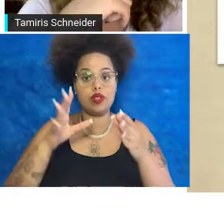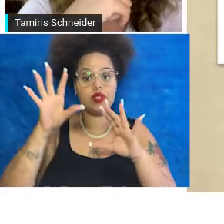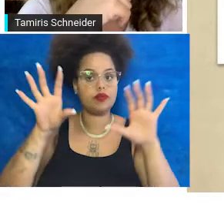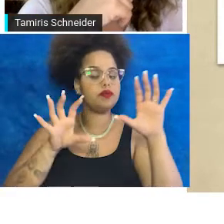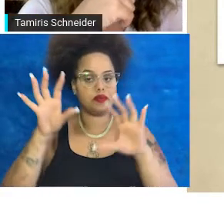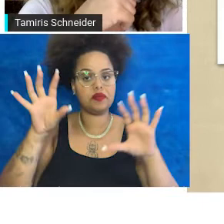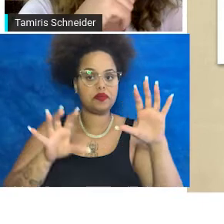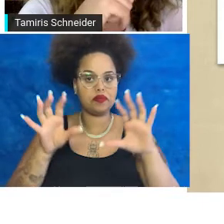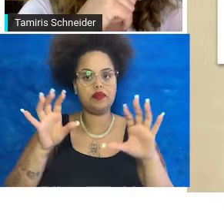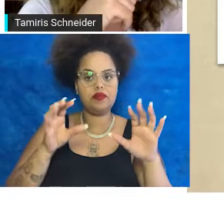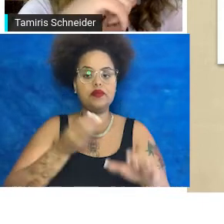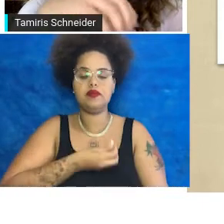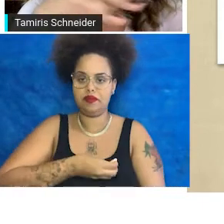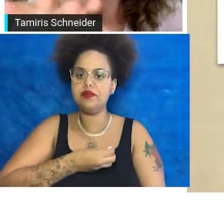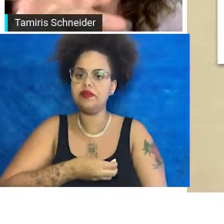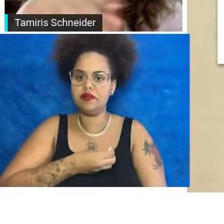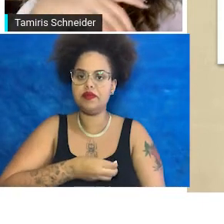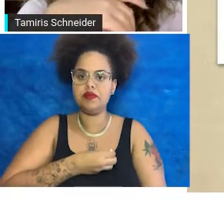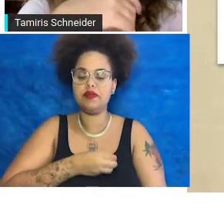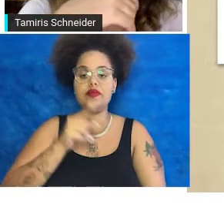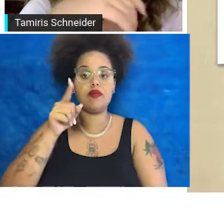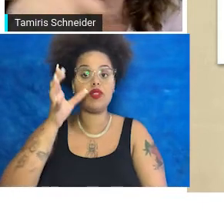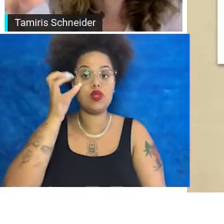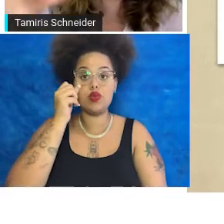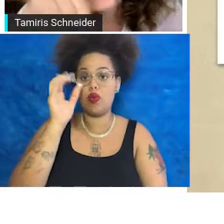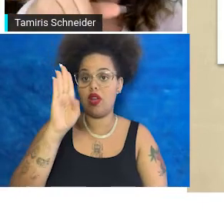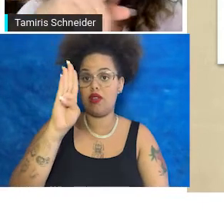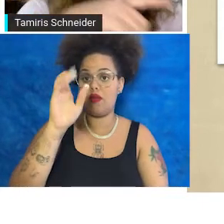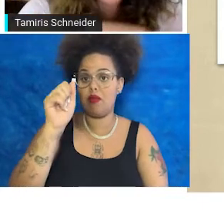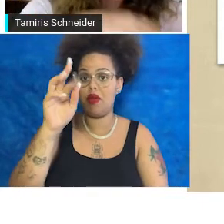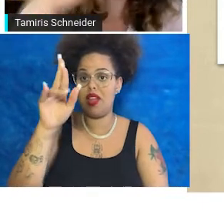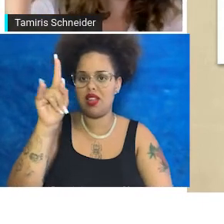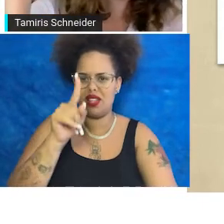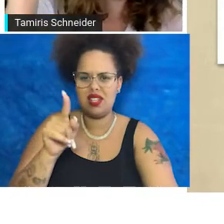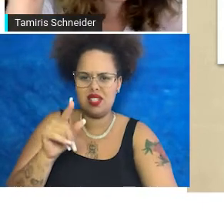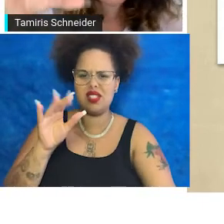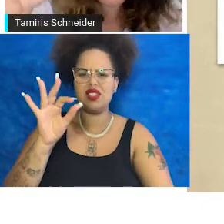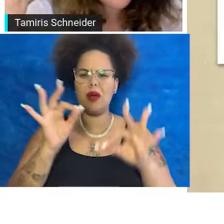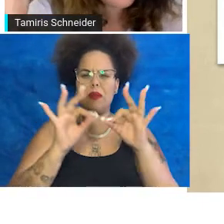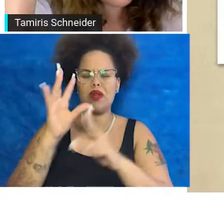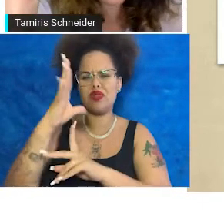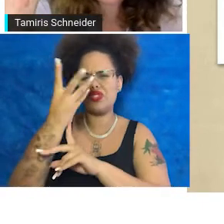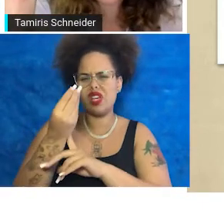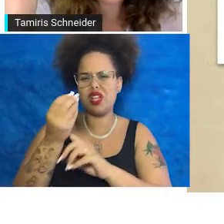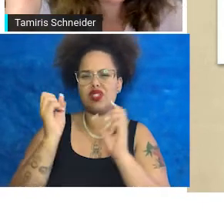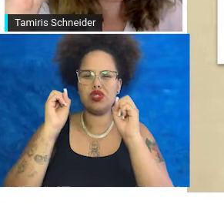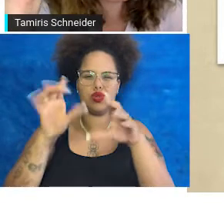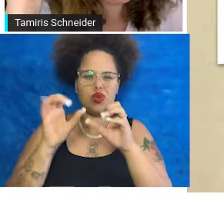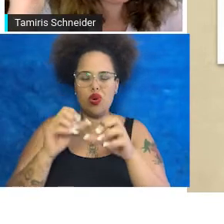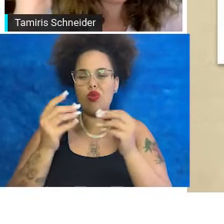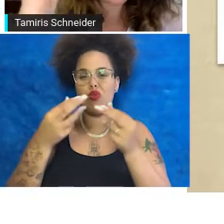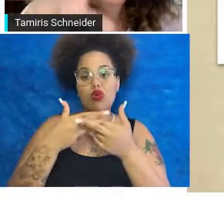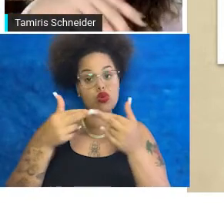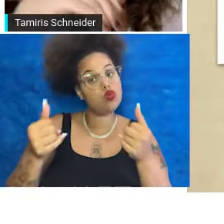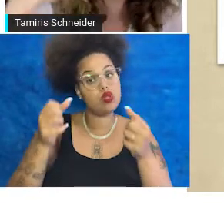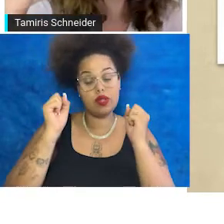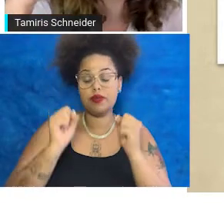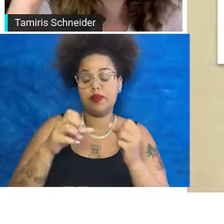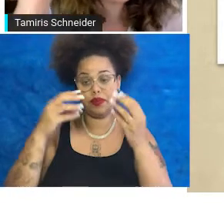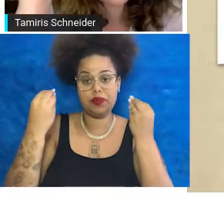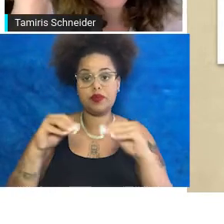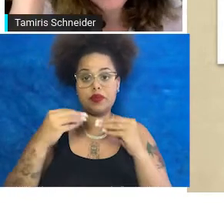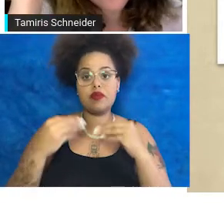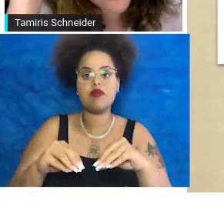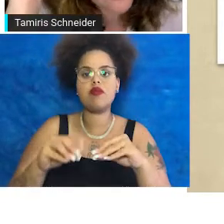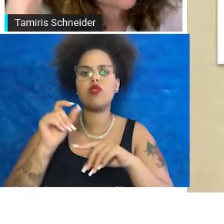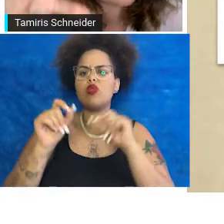que funcionaram, né? Então, esse é o quarto da Beatriz. Lá no plano de arte, a gente jogou um monte de coisa que a gente poderia colocar, no